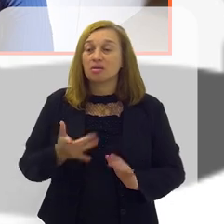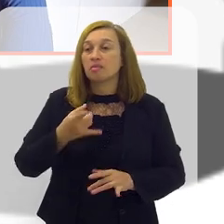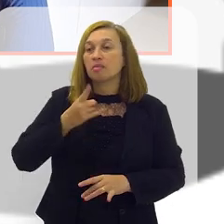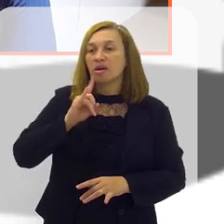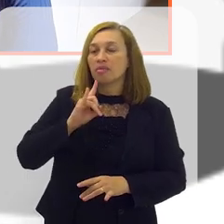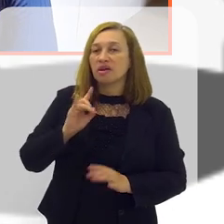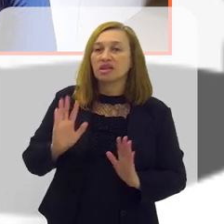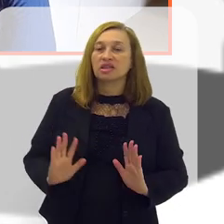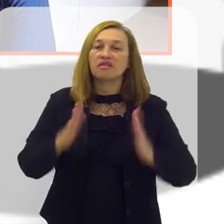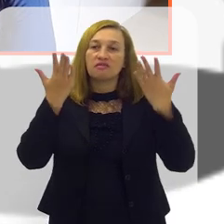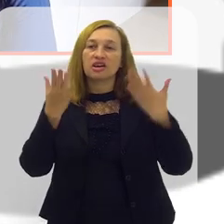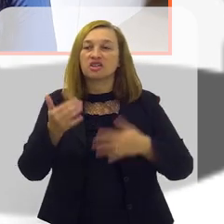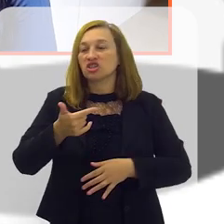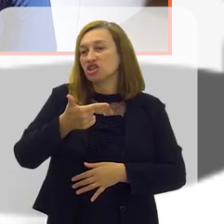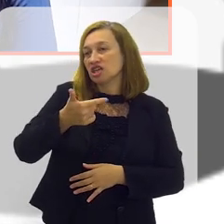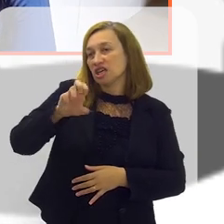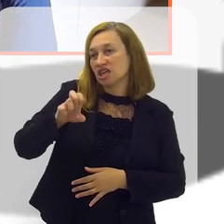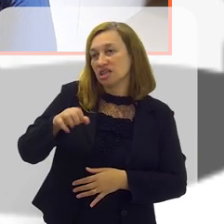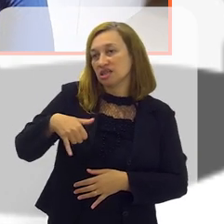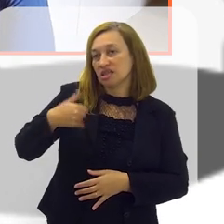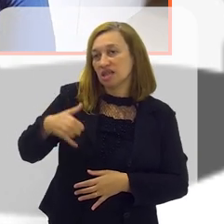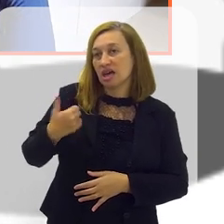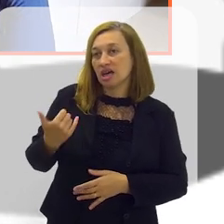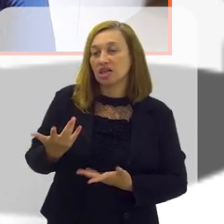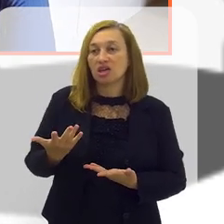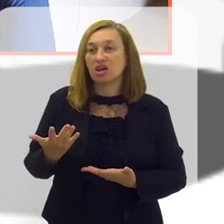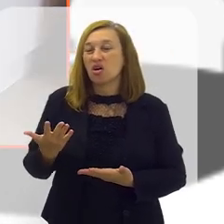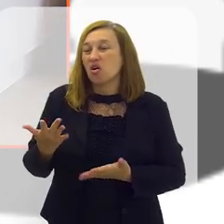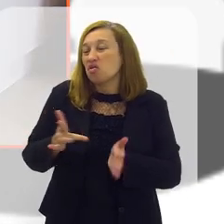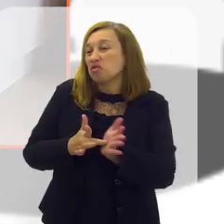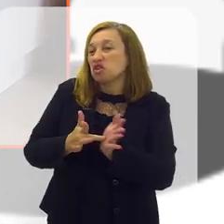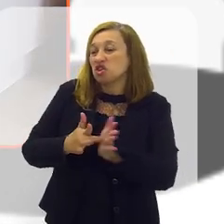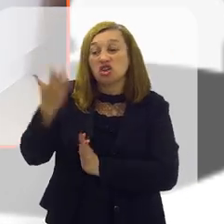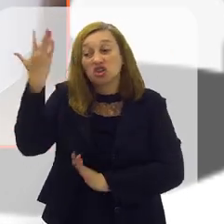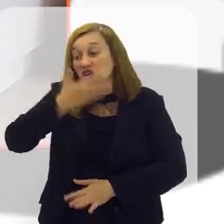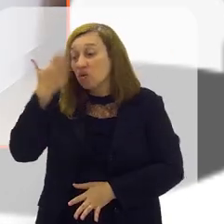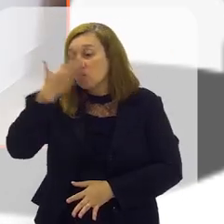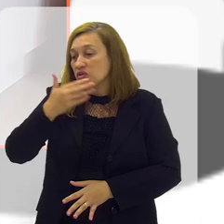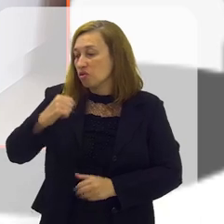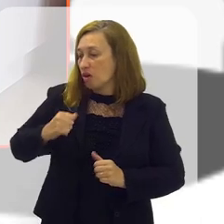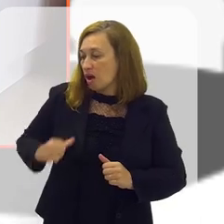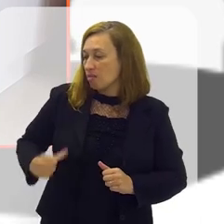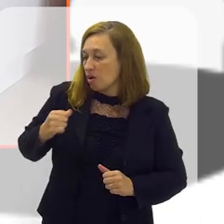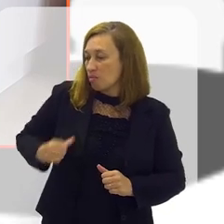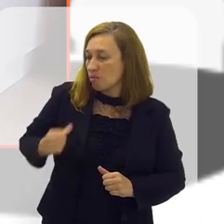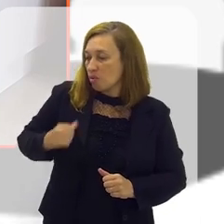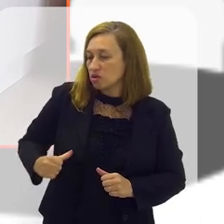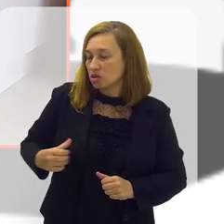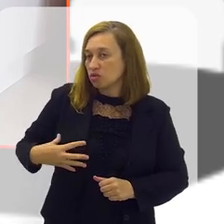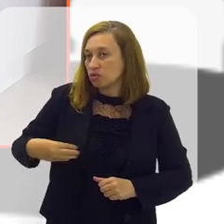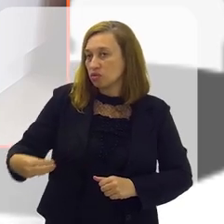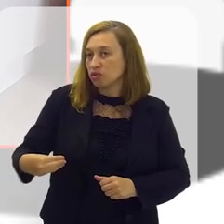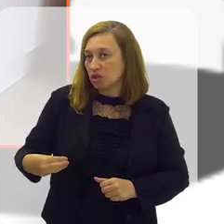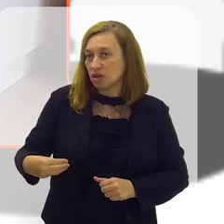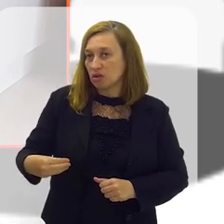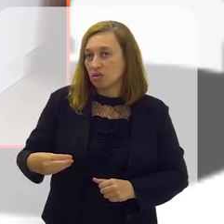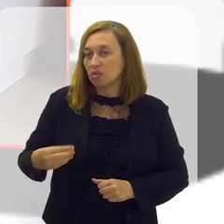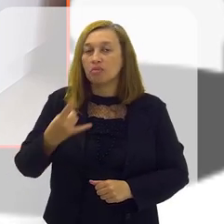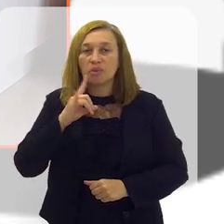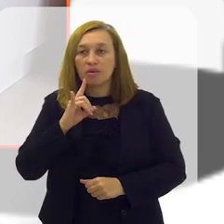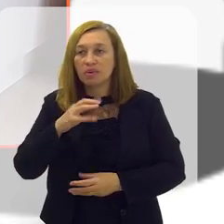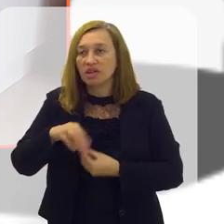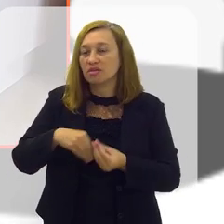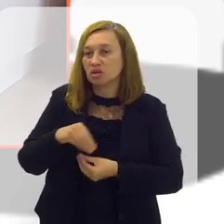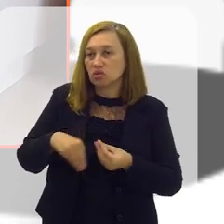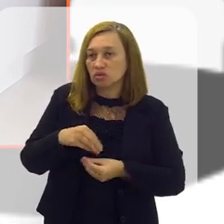15 anos, não dá para fingir que não viu a mochila com uma garrafa de vodka, porque não tem cheiro e eles vão beber e misturar